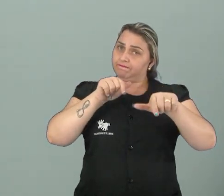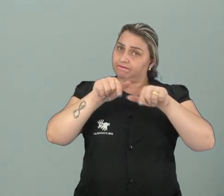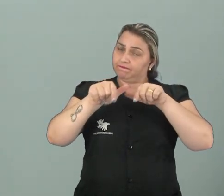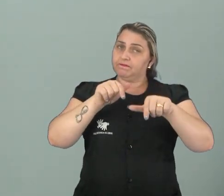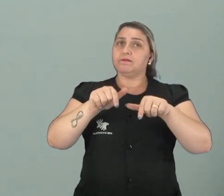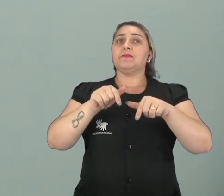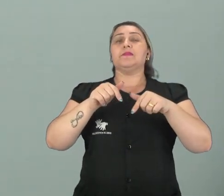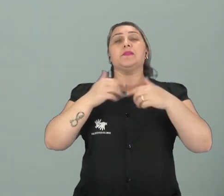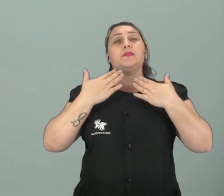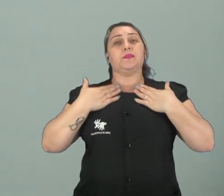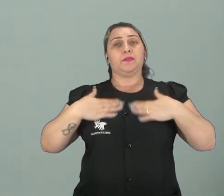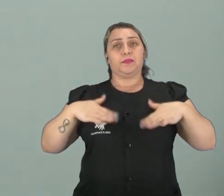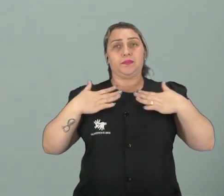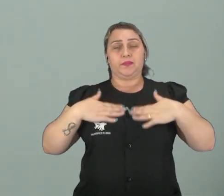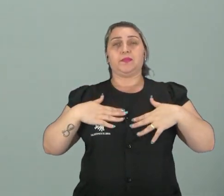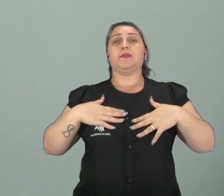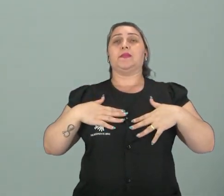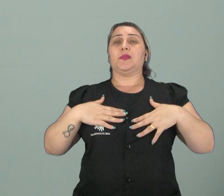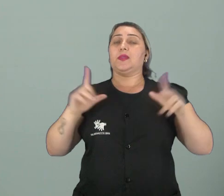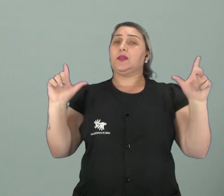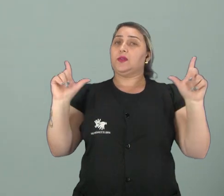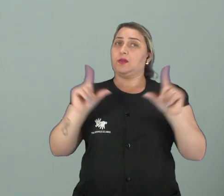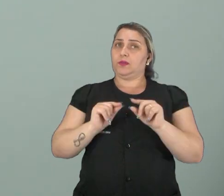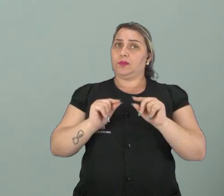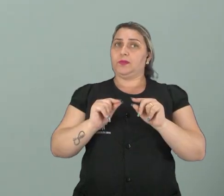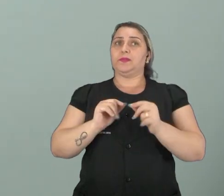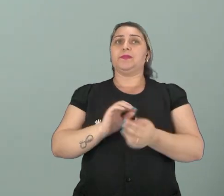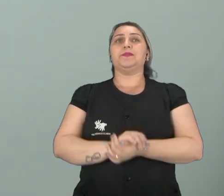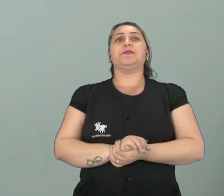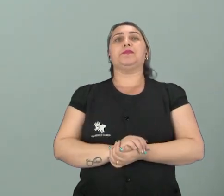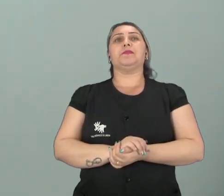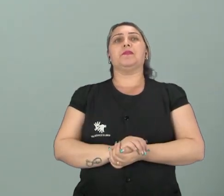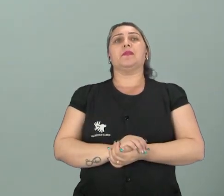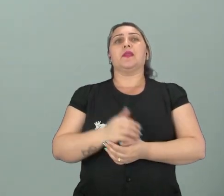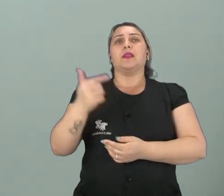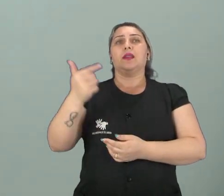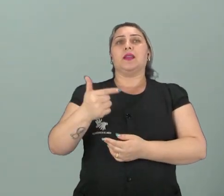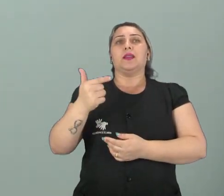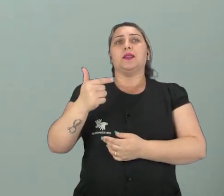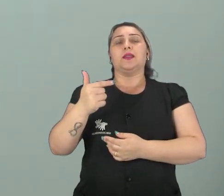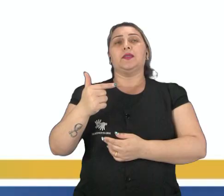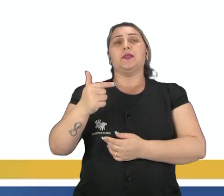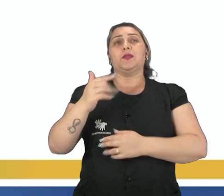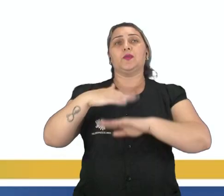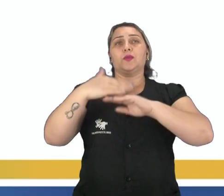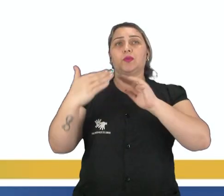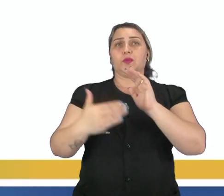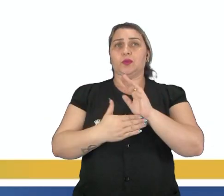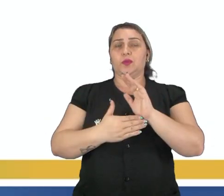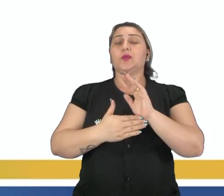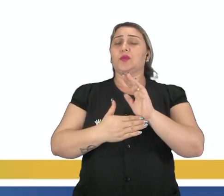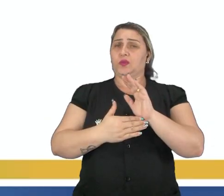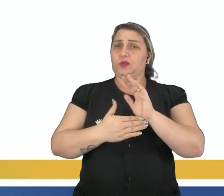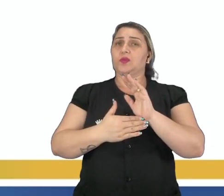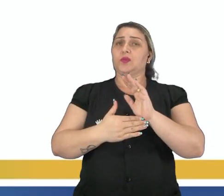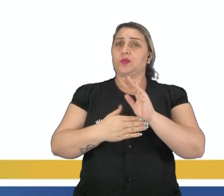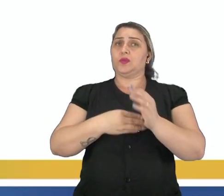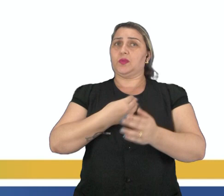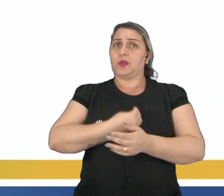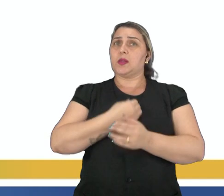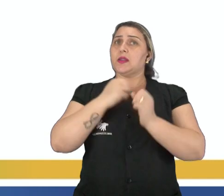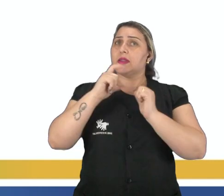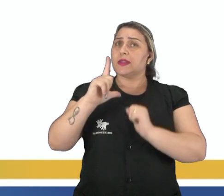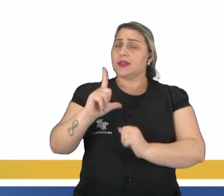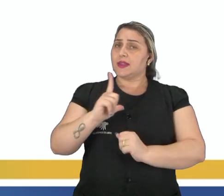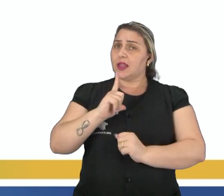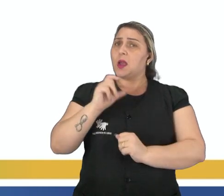momento de repouso, as suas atividades vão ser reduzidas, tá? Já na questão 2, a gente tem assim: será que todos os seres vivos